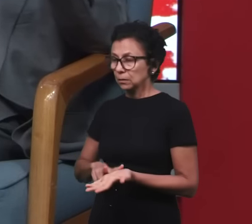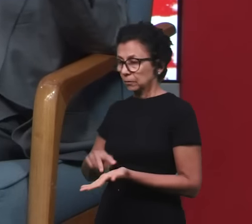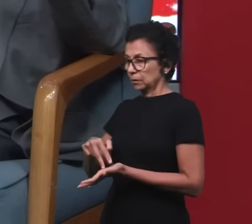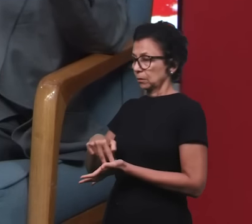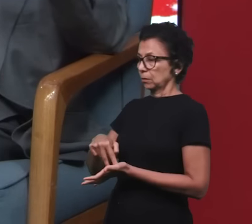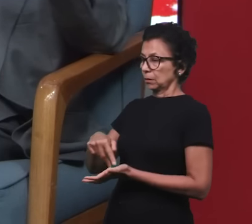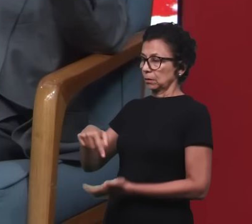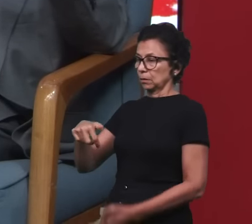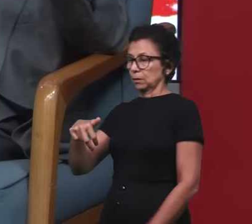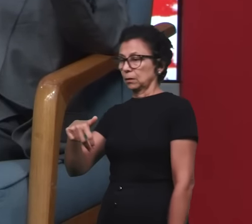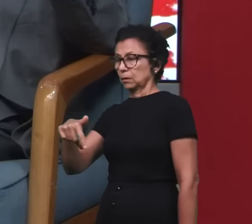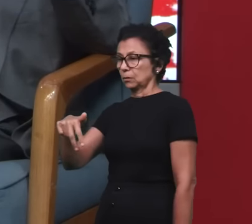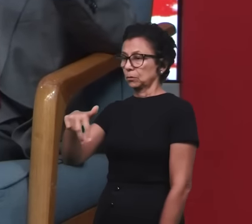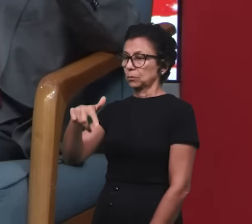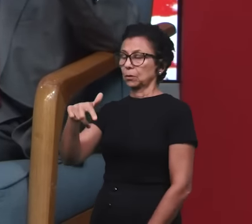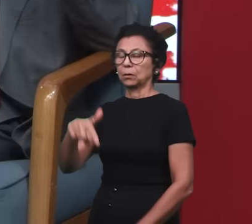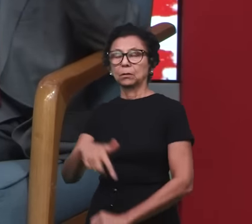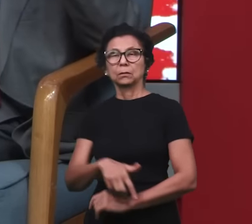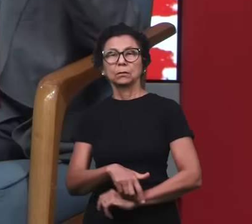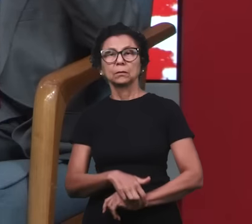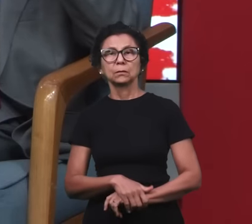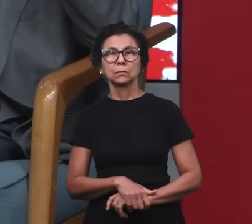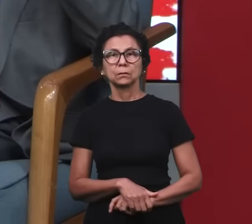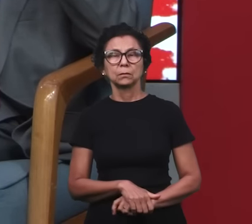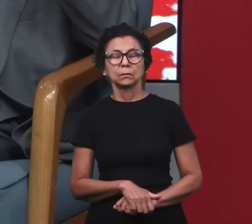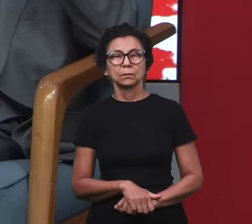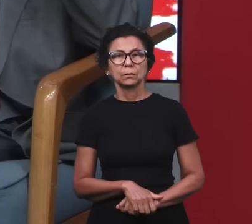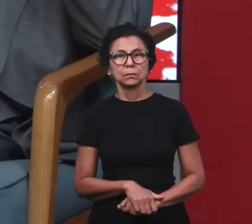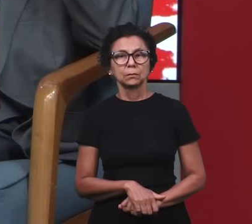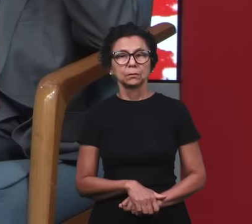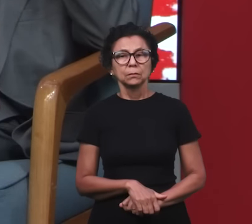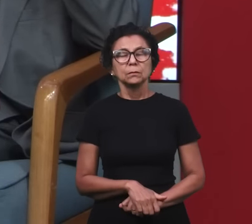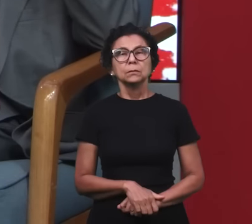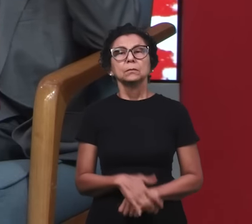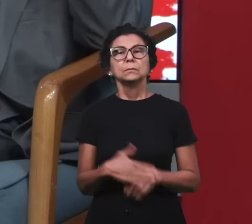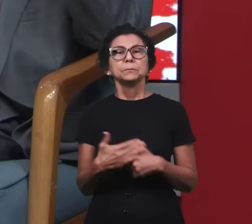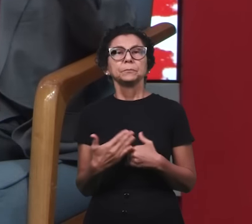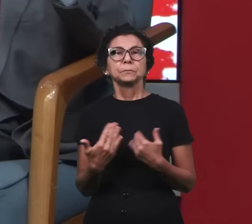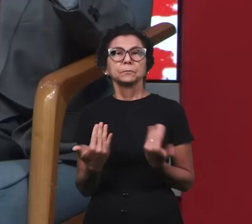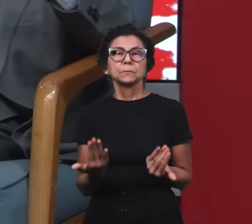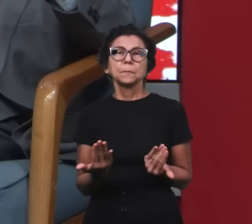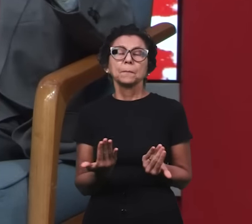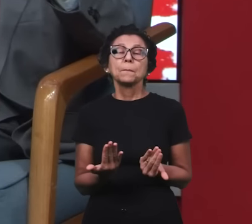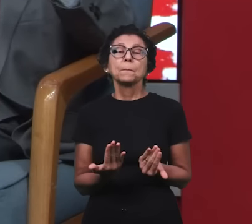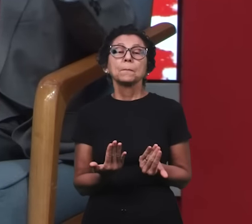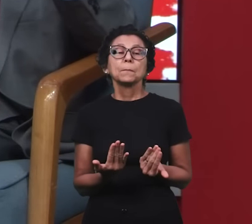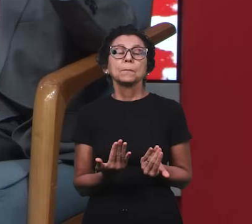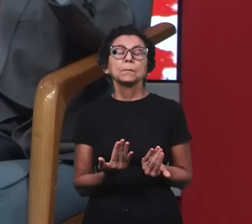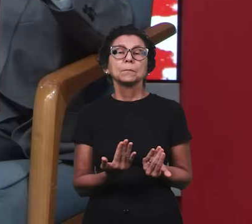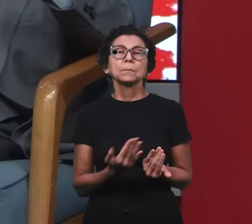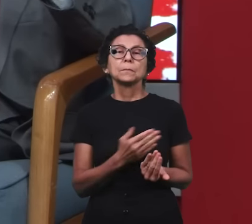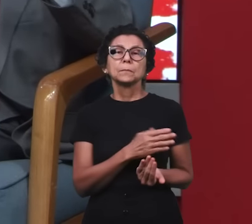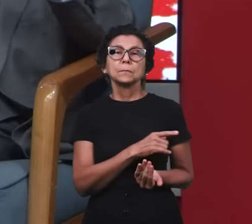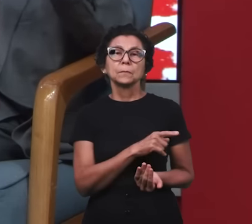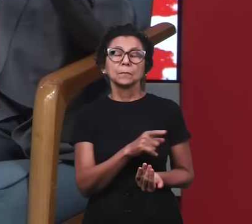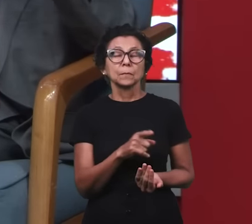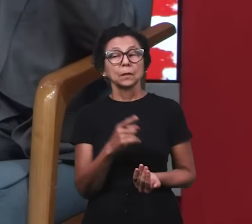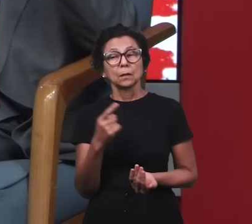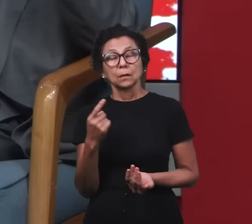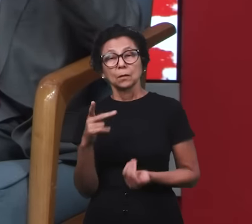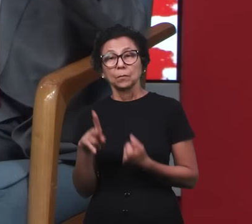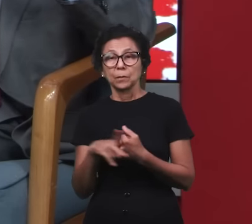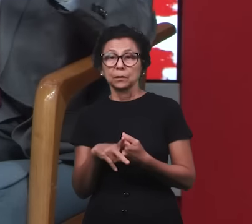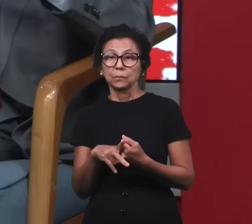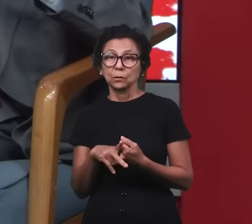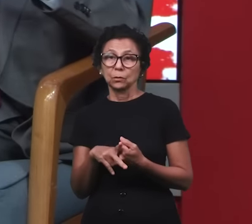Então o que a princípio Pedro diz, o que nós temos nós te damos.